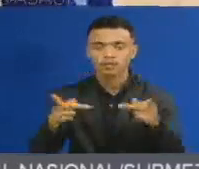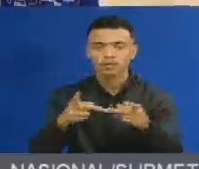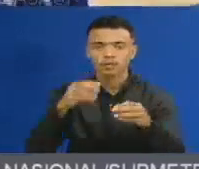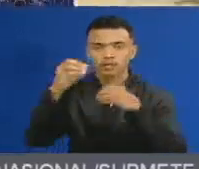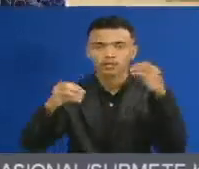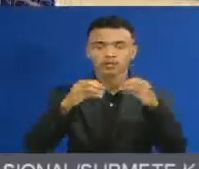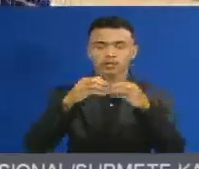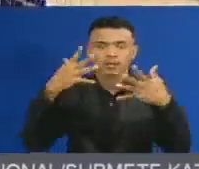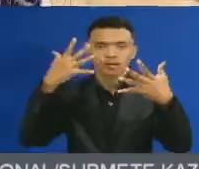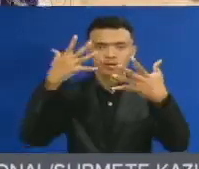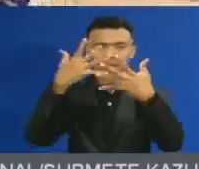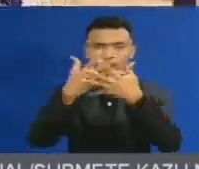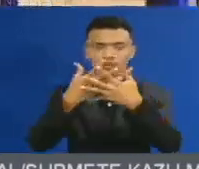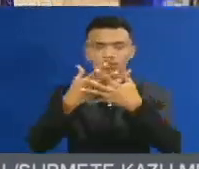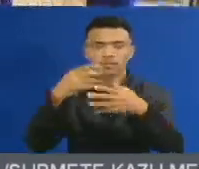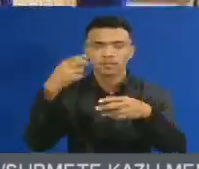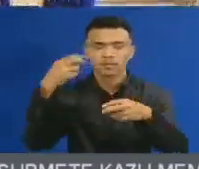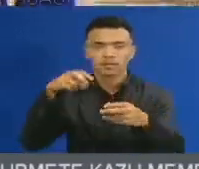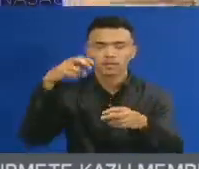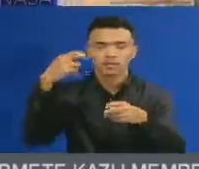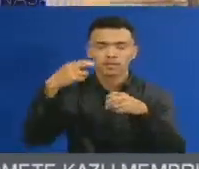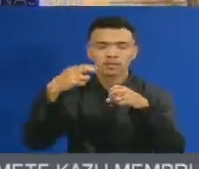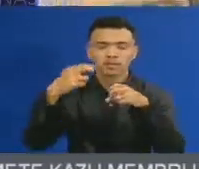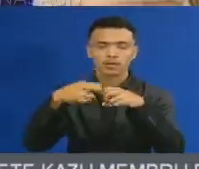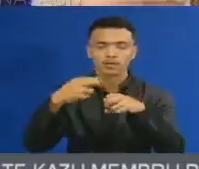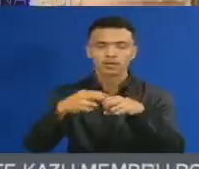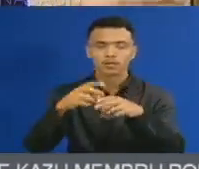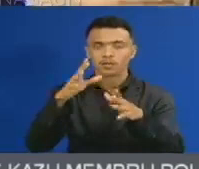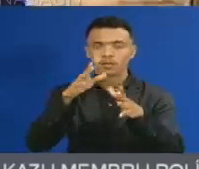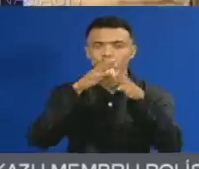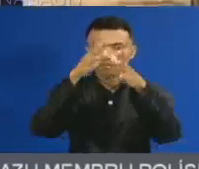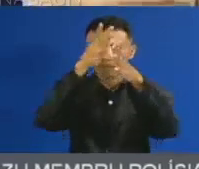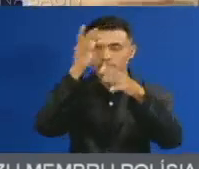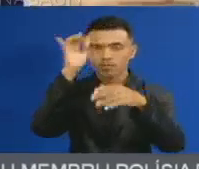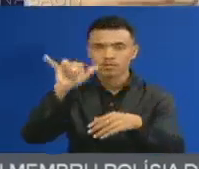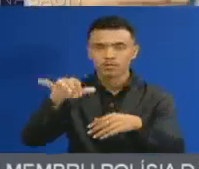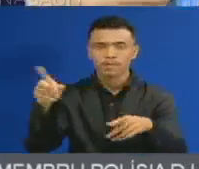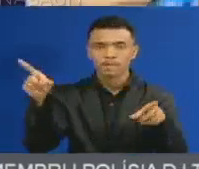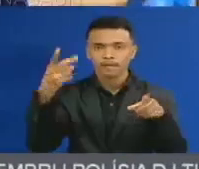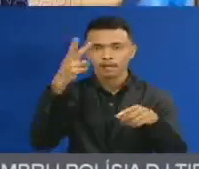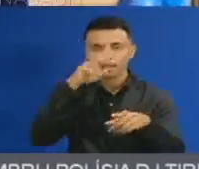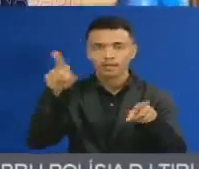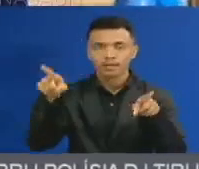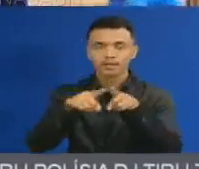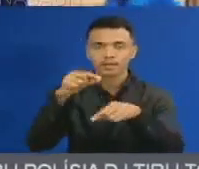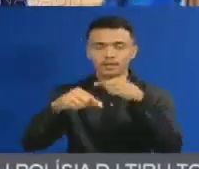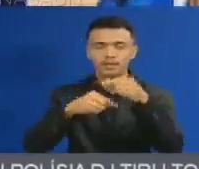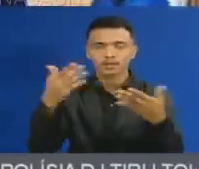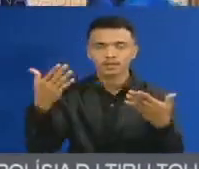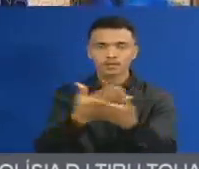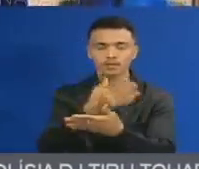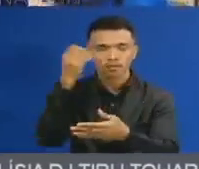mai haloterus tana vosira. Ama esen zera saun fong, am hare fatin am nadung komprende o hateni kona ba fatin